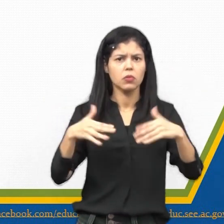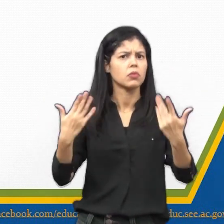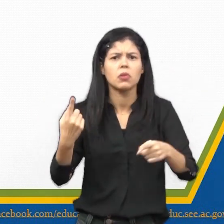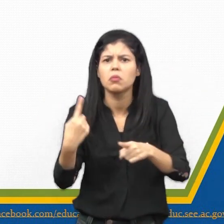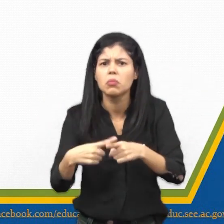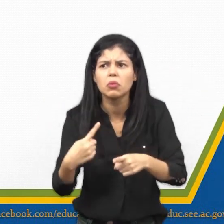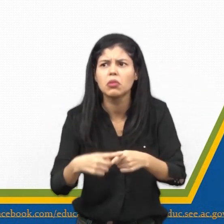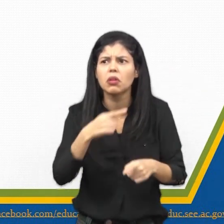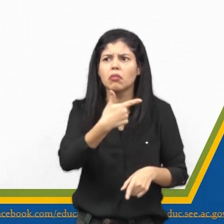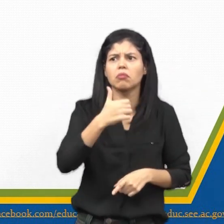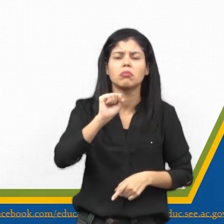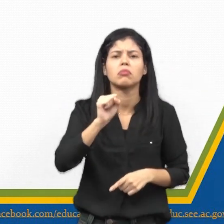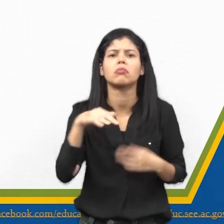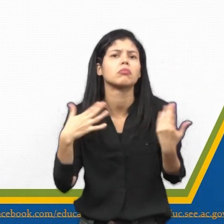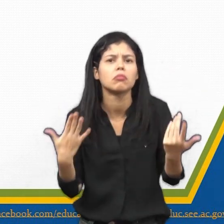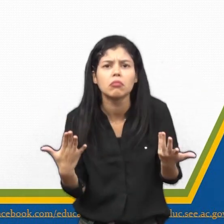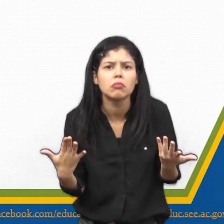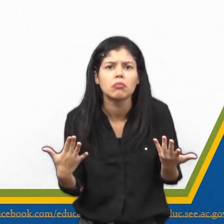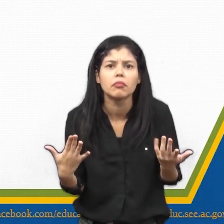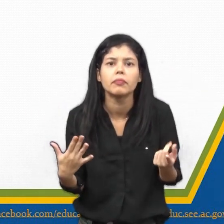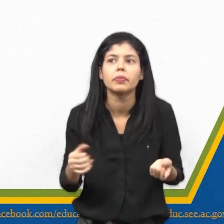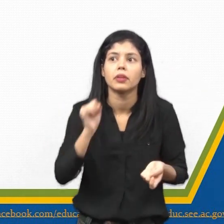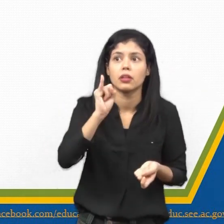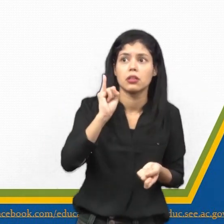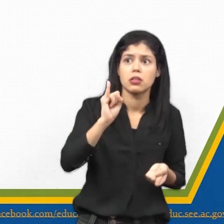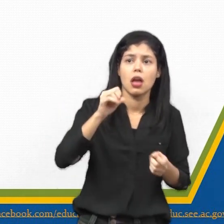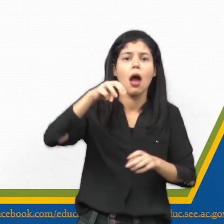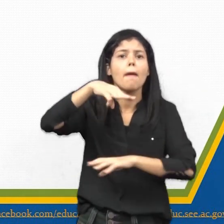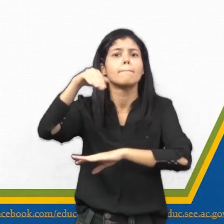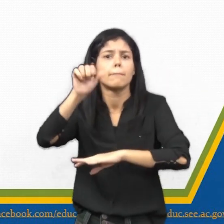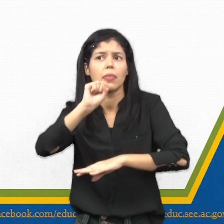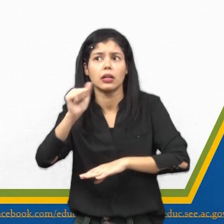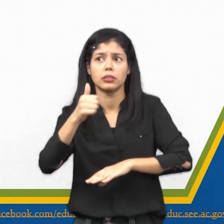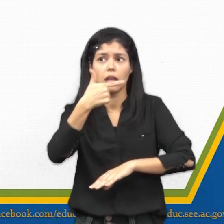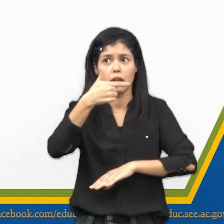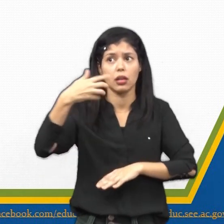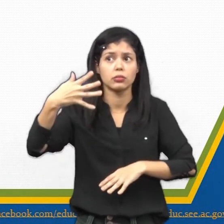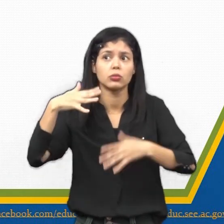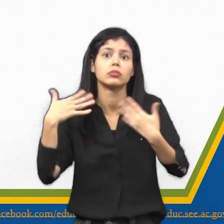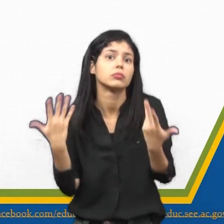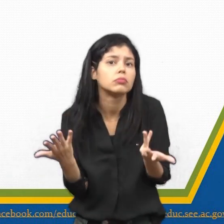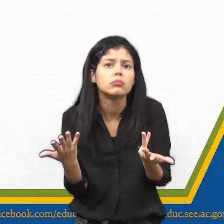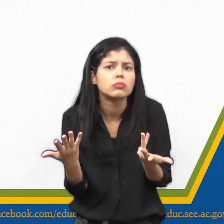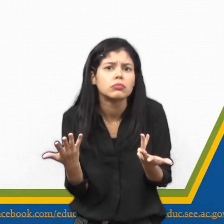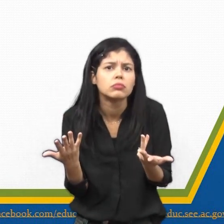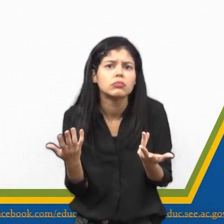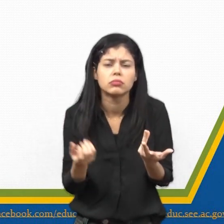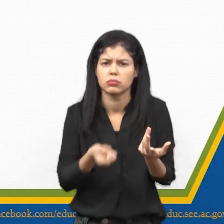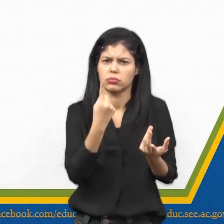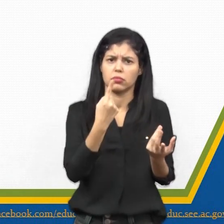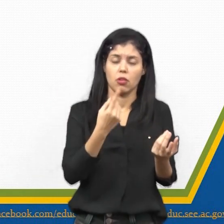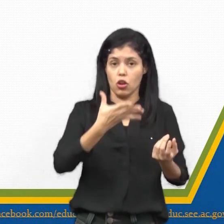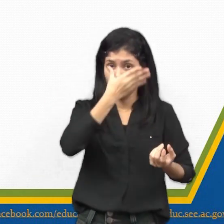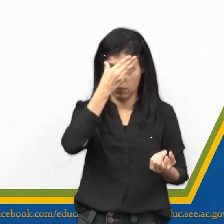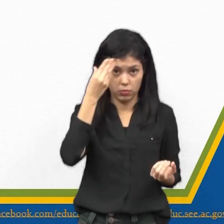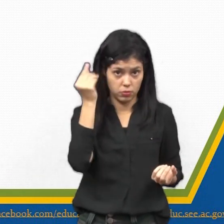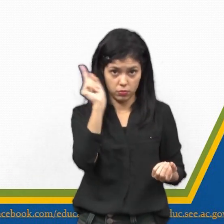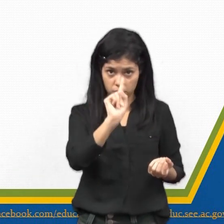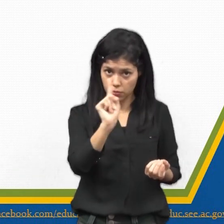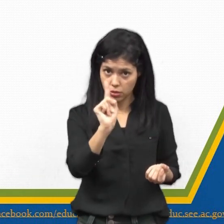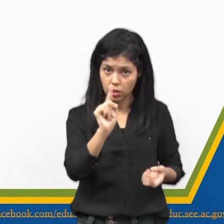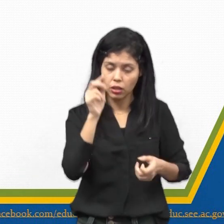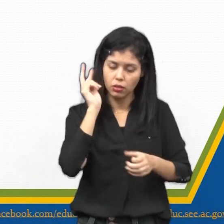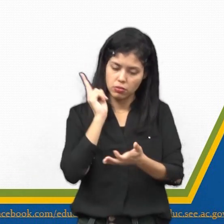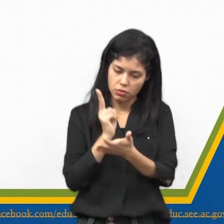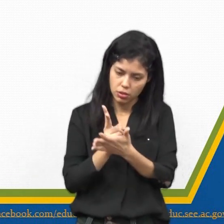professor, por que é 28 gramas por mol? Se ali a massa atômica do nitrogênio é 14 gramas por mol. Eu não posso esquecer que toda vez